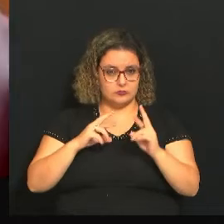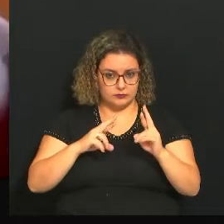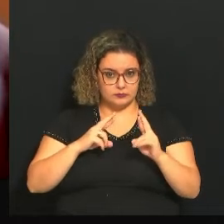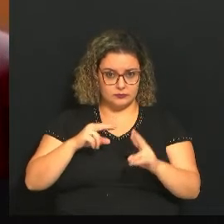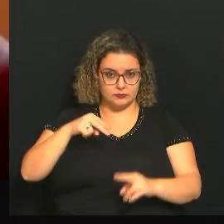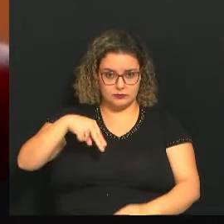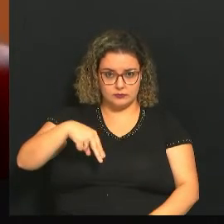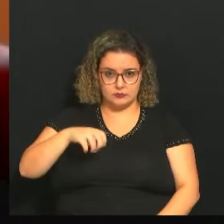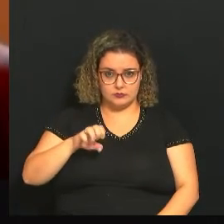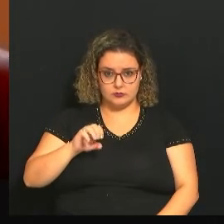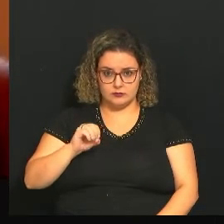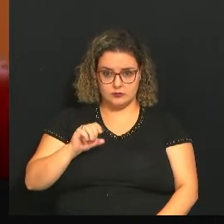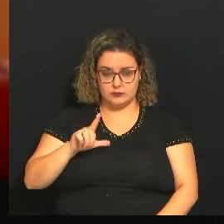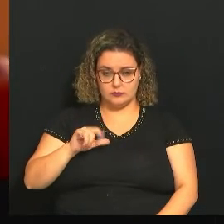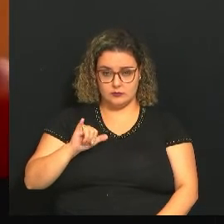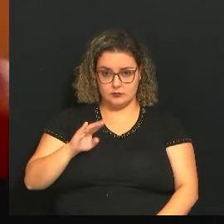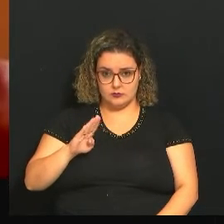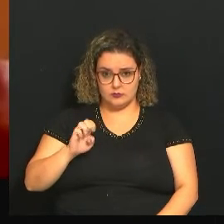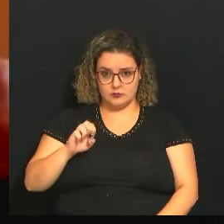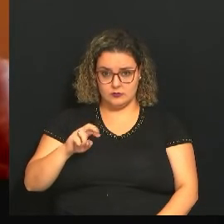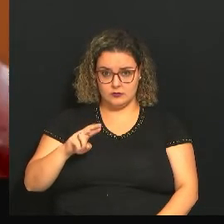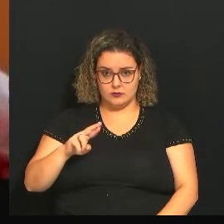neoliberais que o